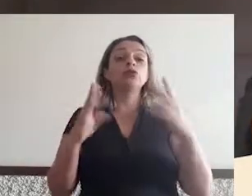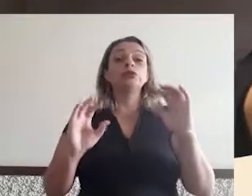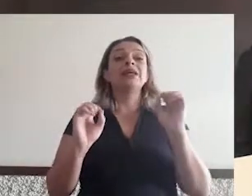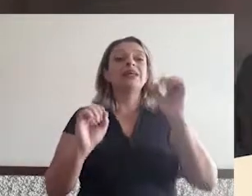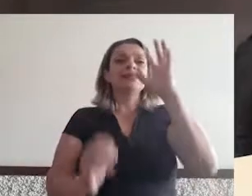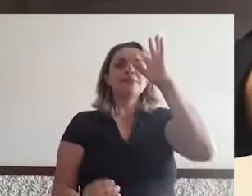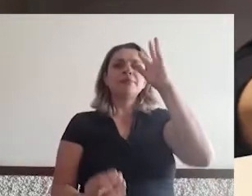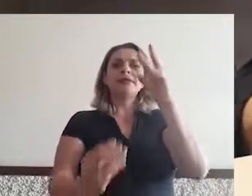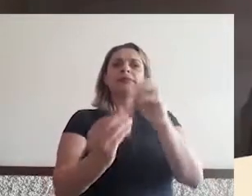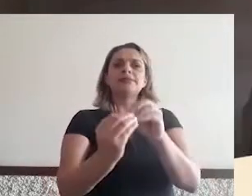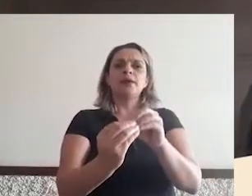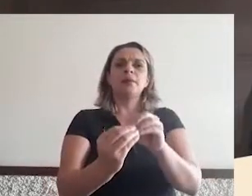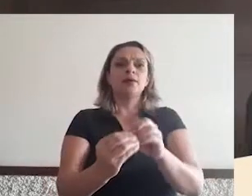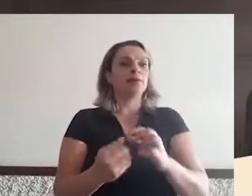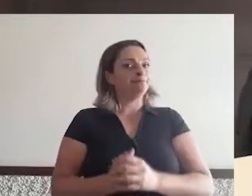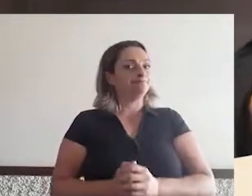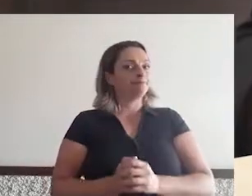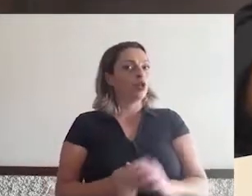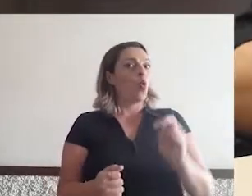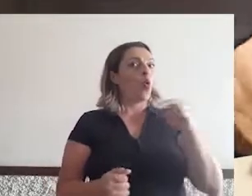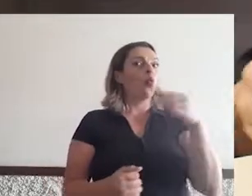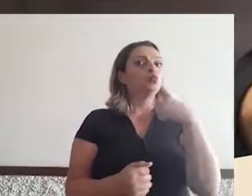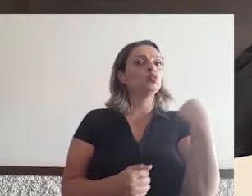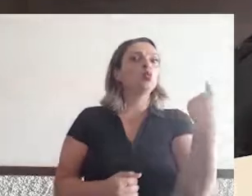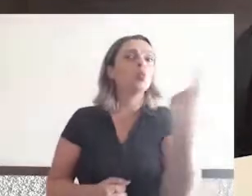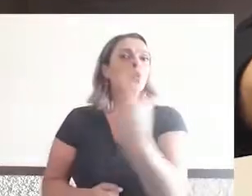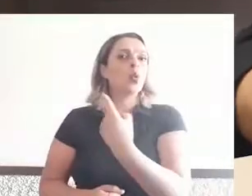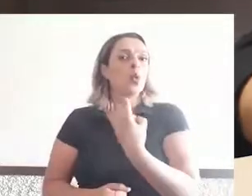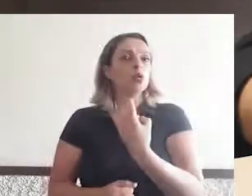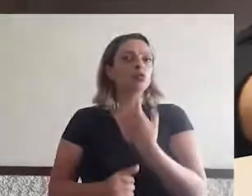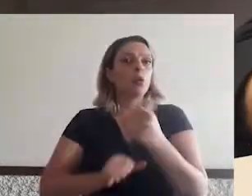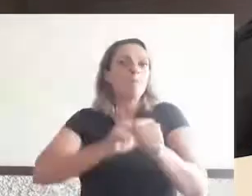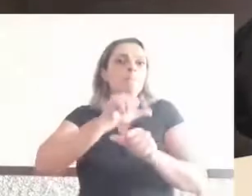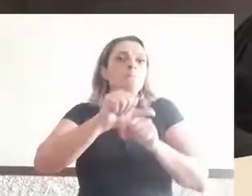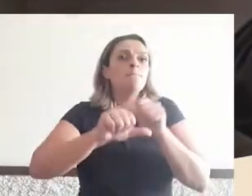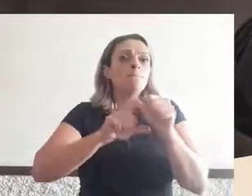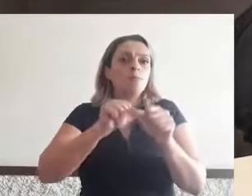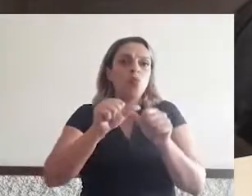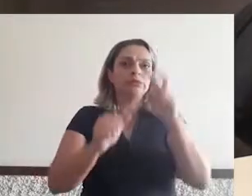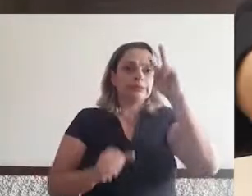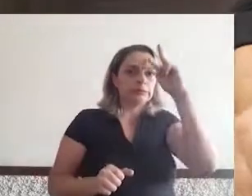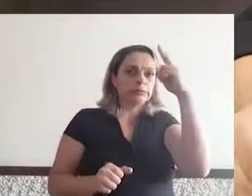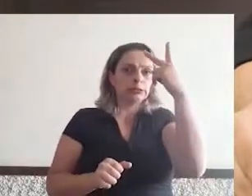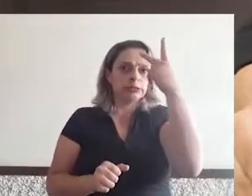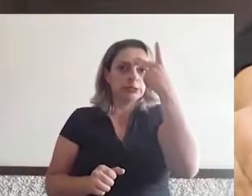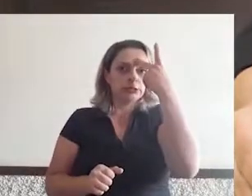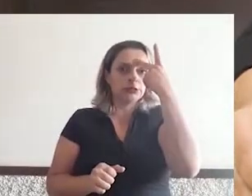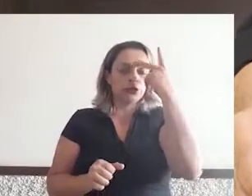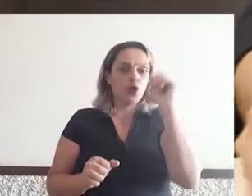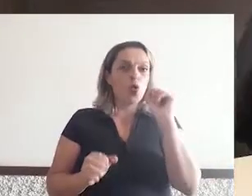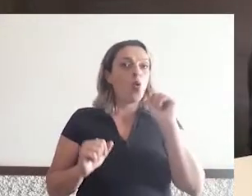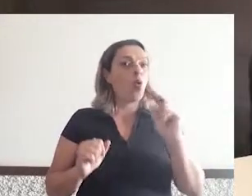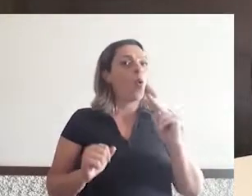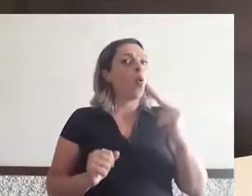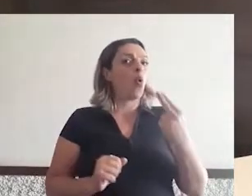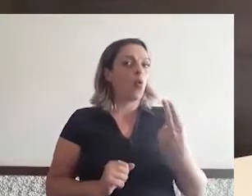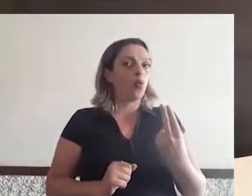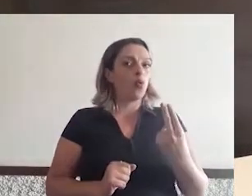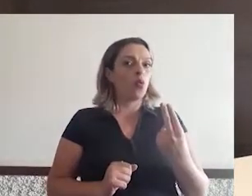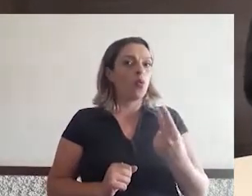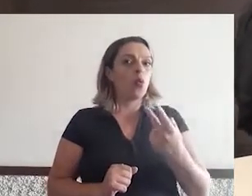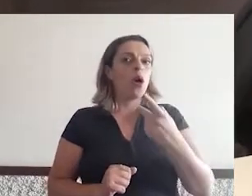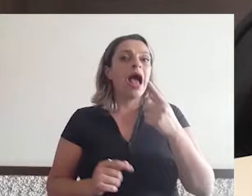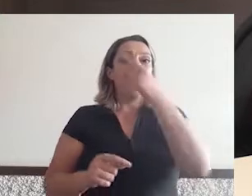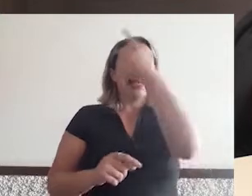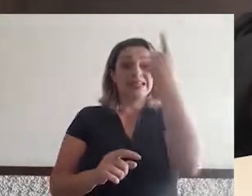seguinte: ou nós mudamos a postura diante do que está acontecendo, ou as